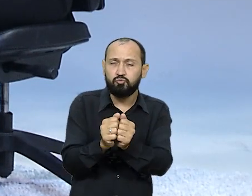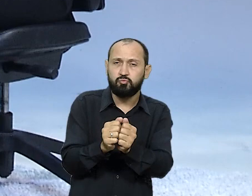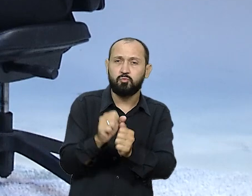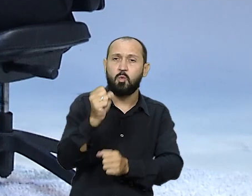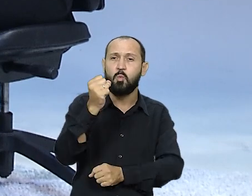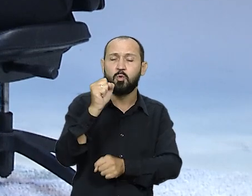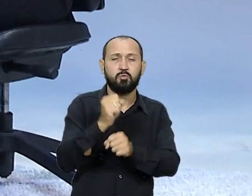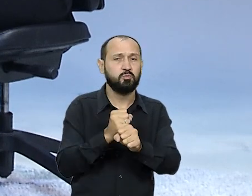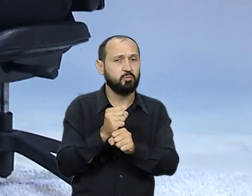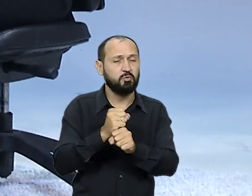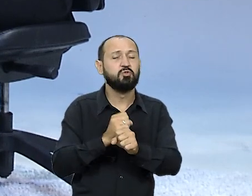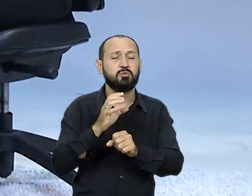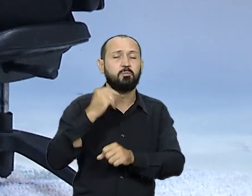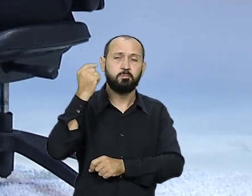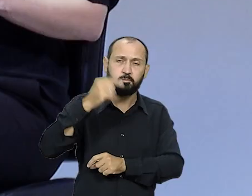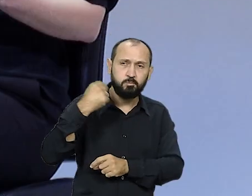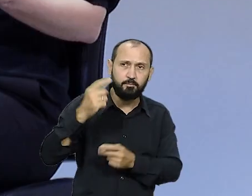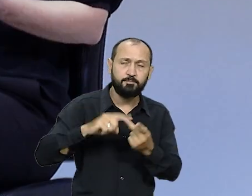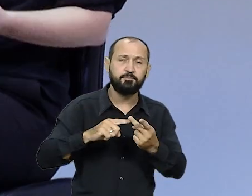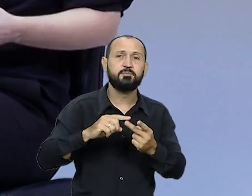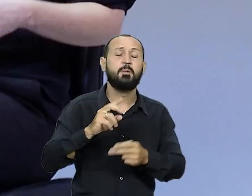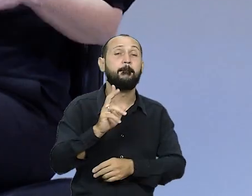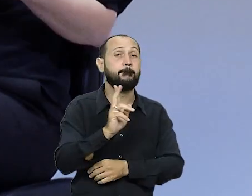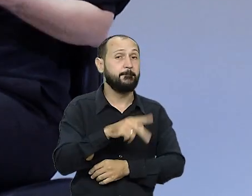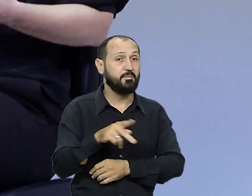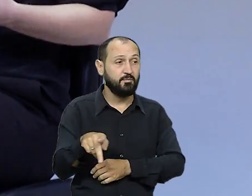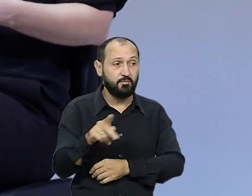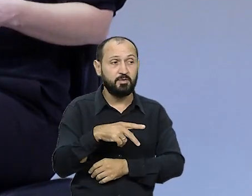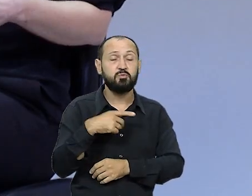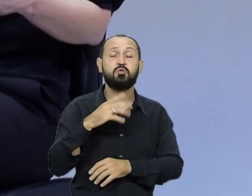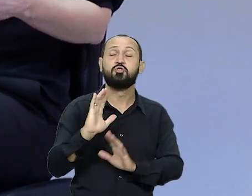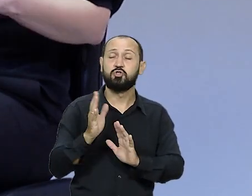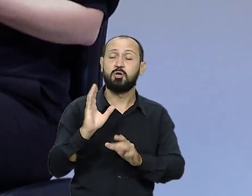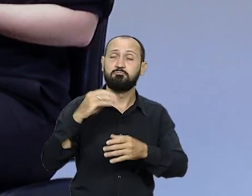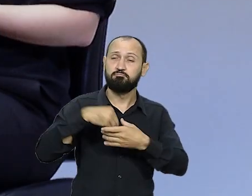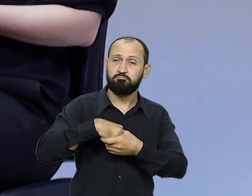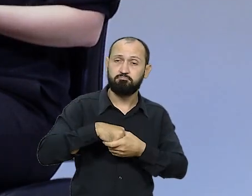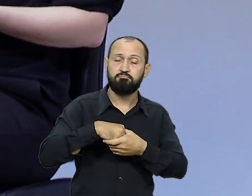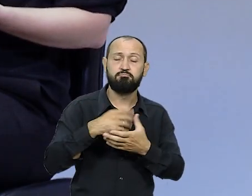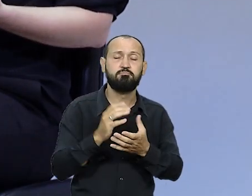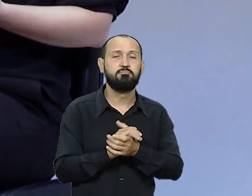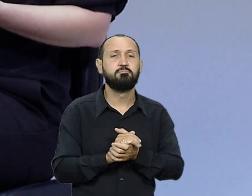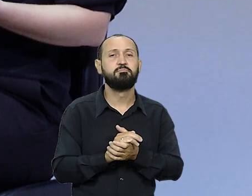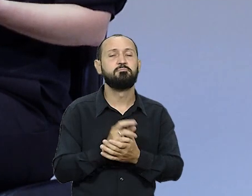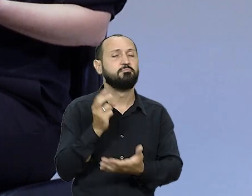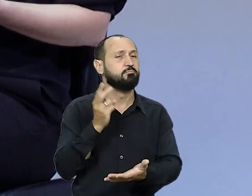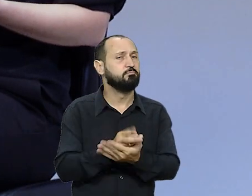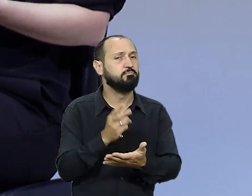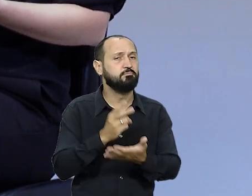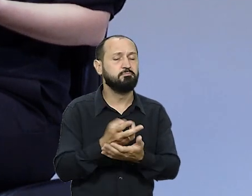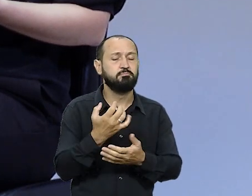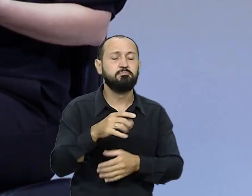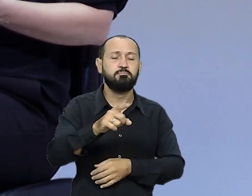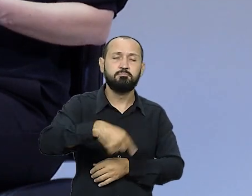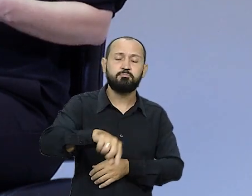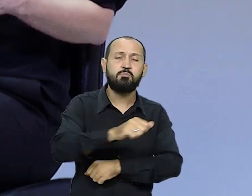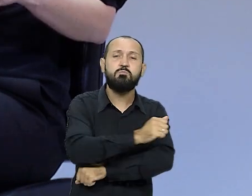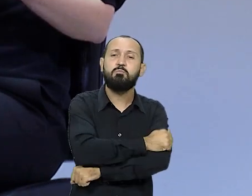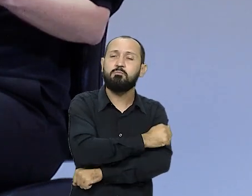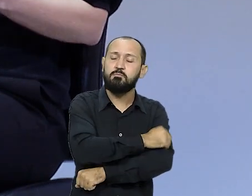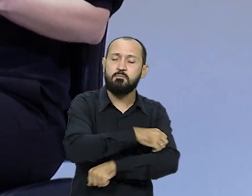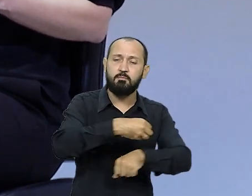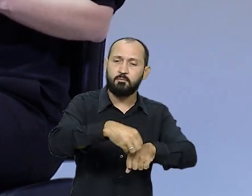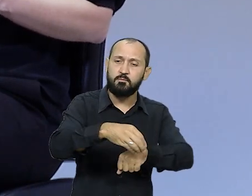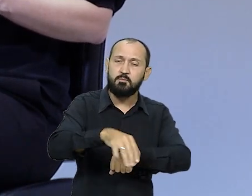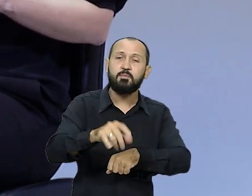já estamos juntos há 8 anos, são advogados, são professores já de carreira e sempre buscamos levar para